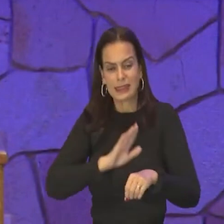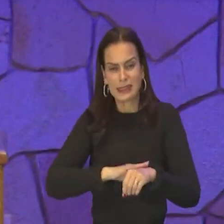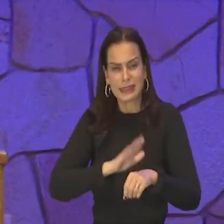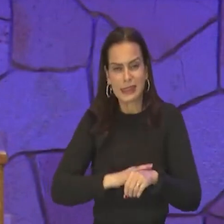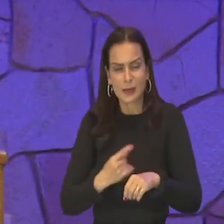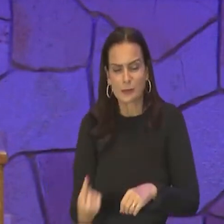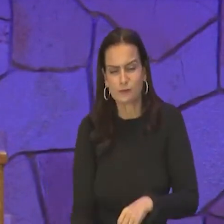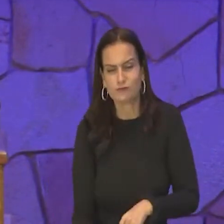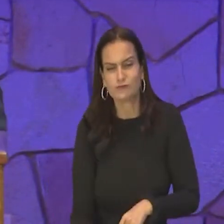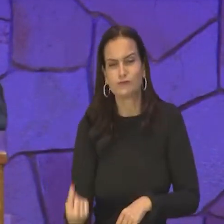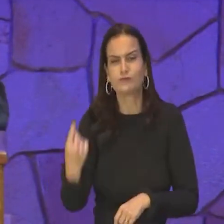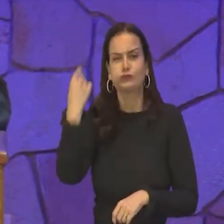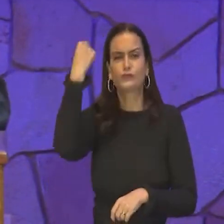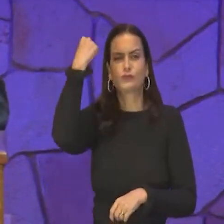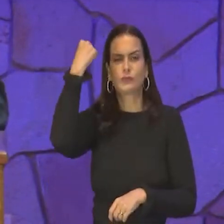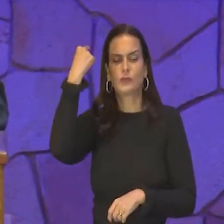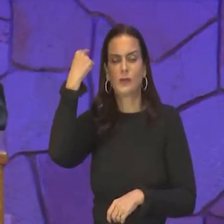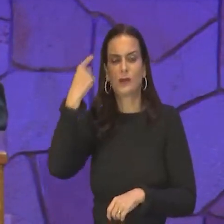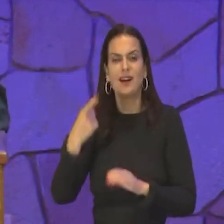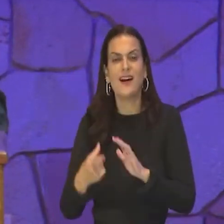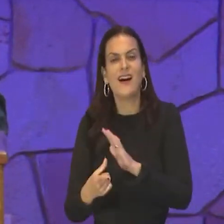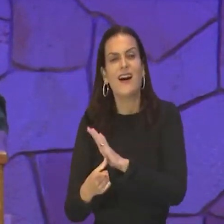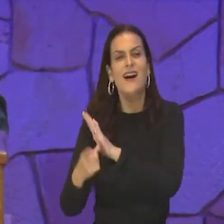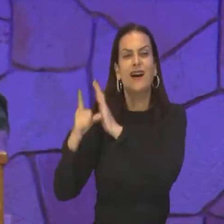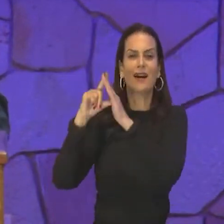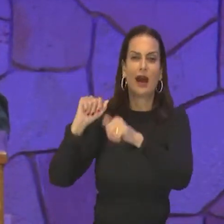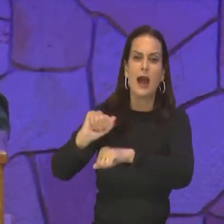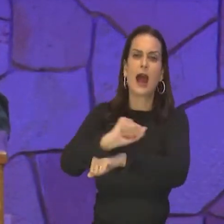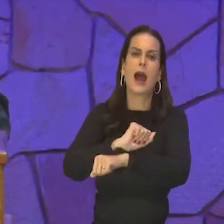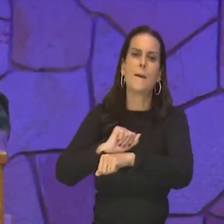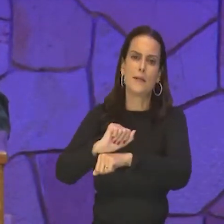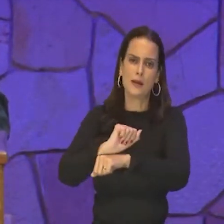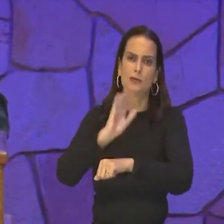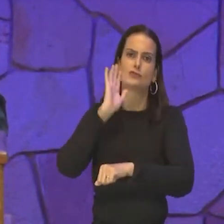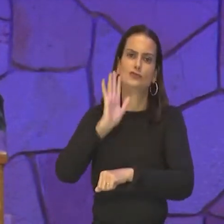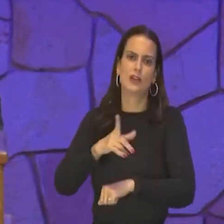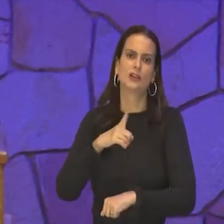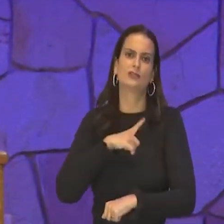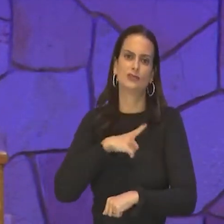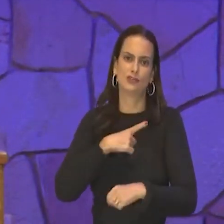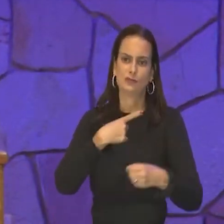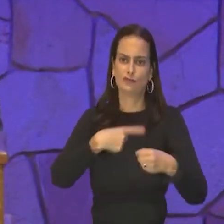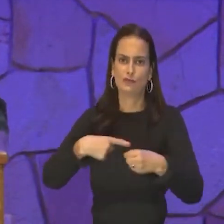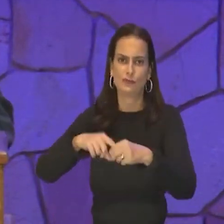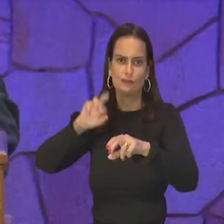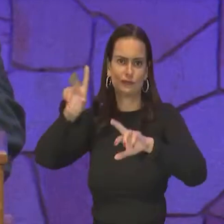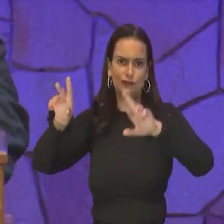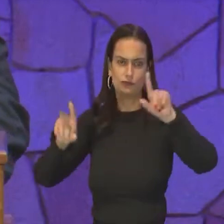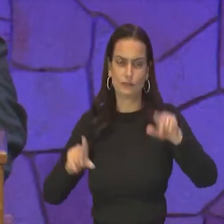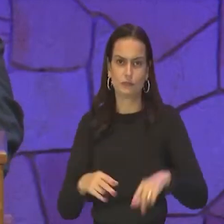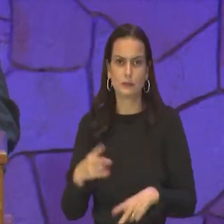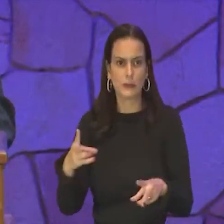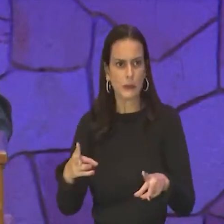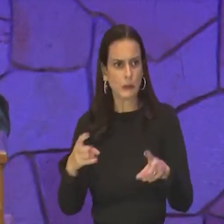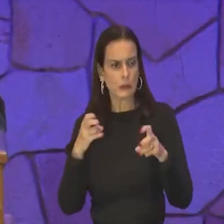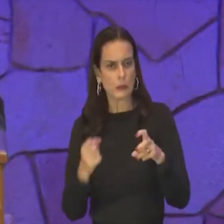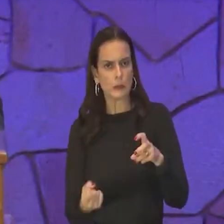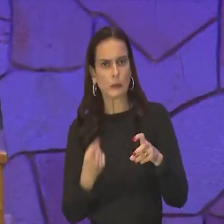que, muito antes de Abraão, já existia. E é impressionante perceber